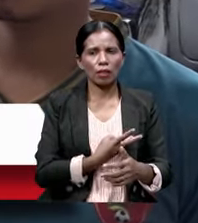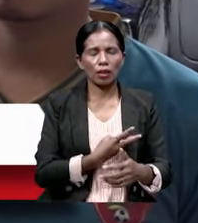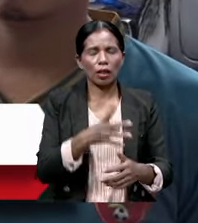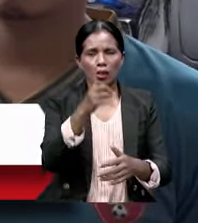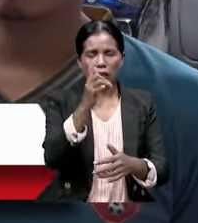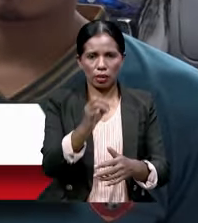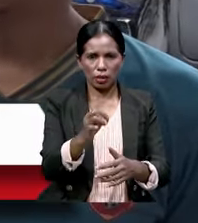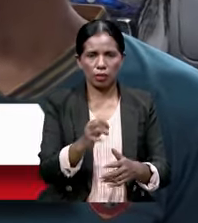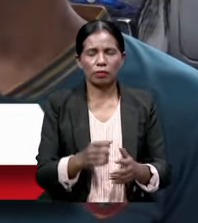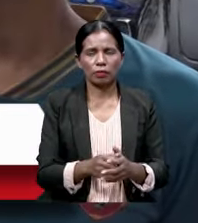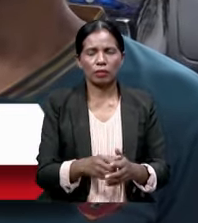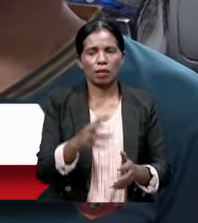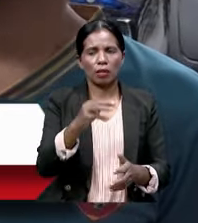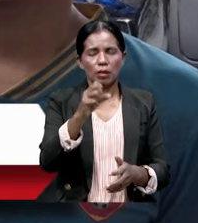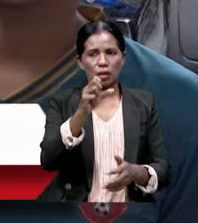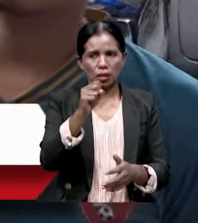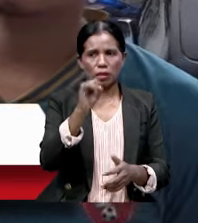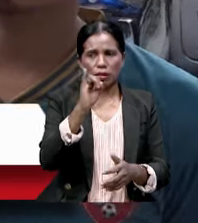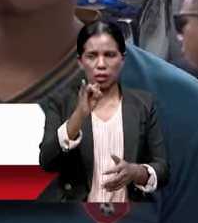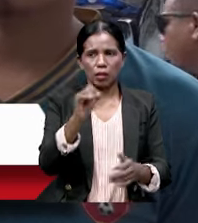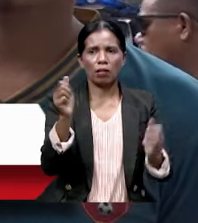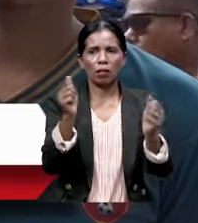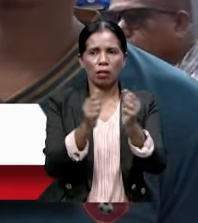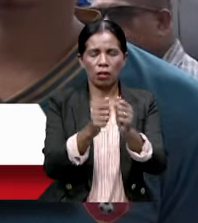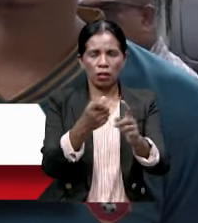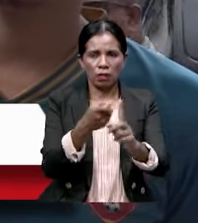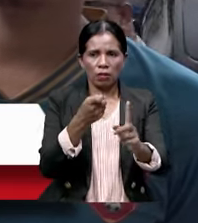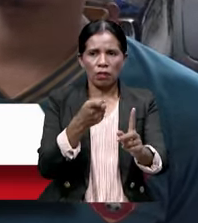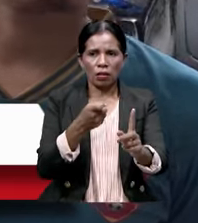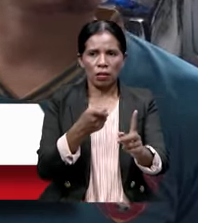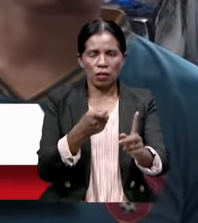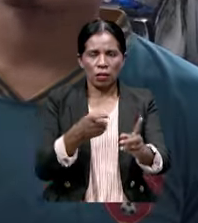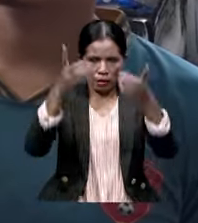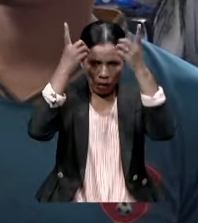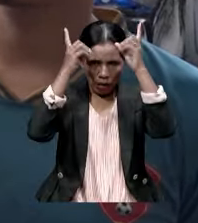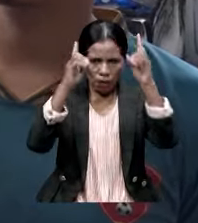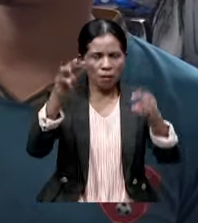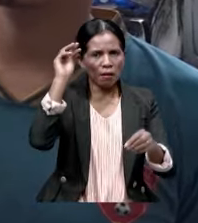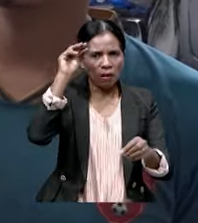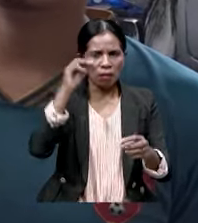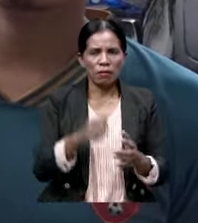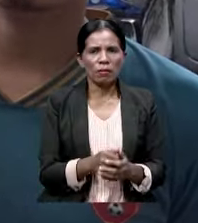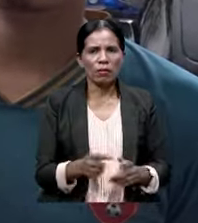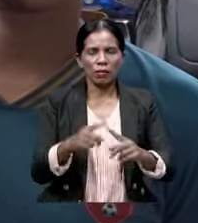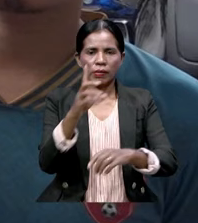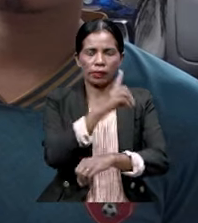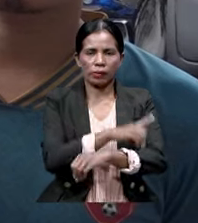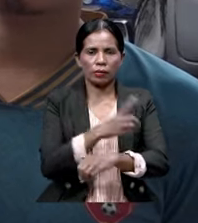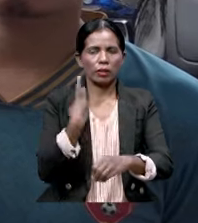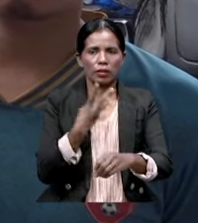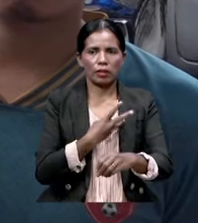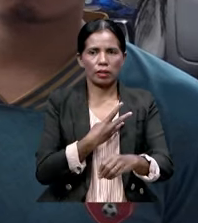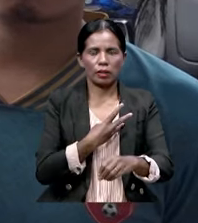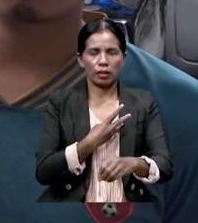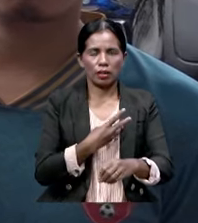dili MSSC lilu si decision ministra ne niang ohin itahalo